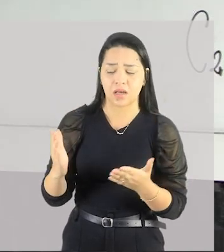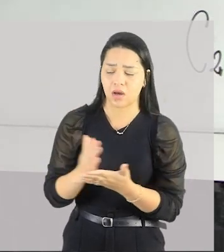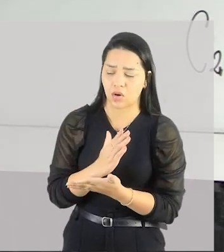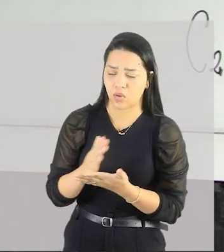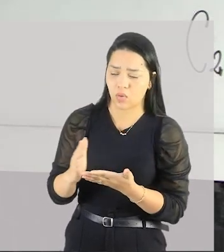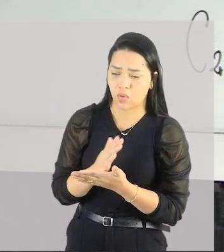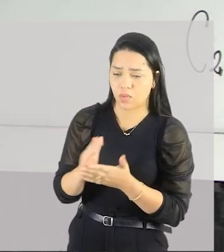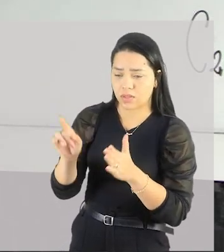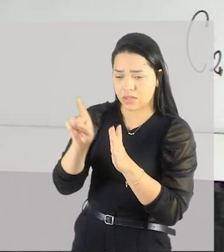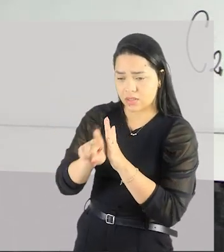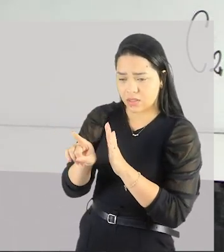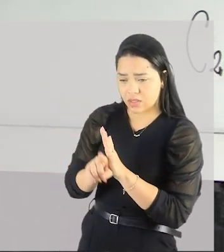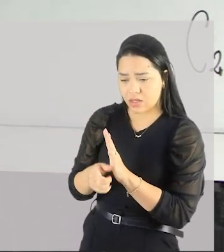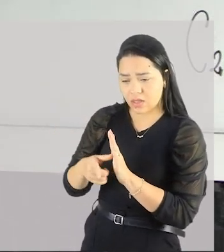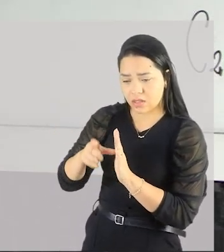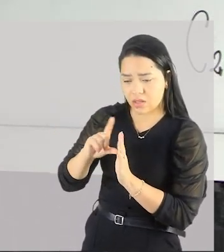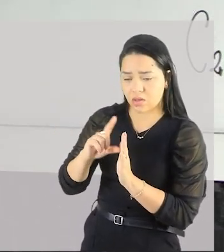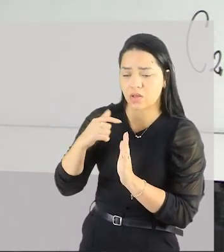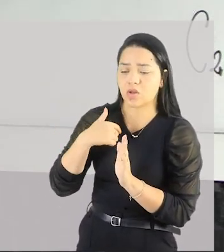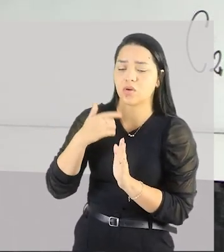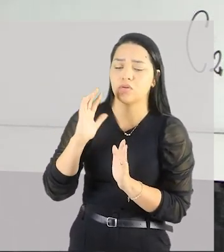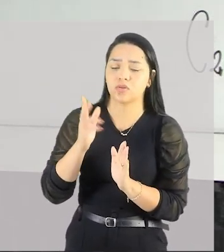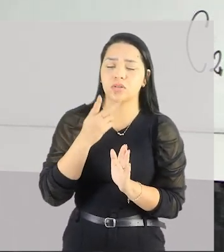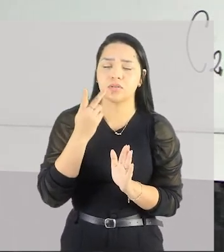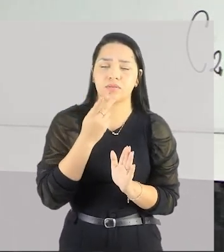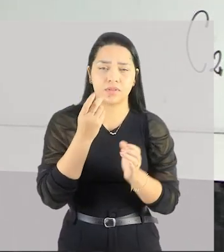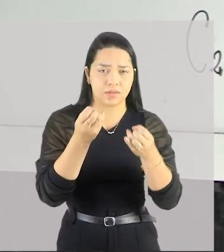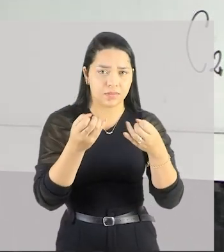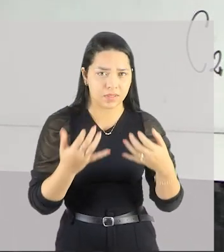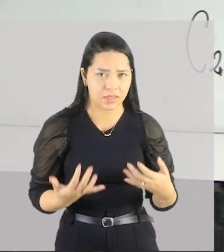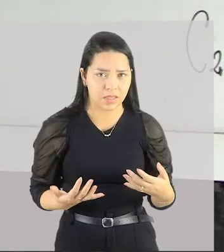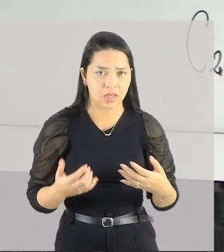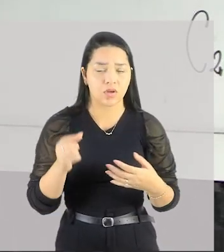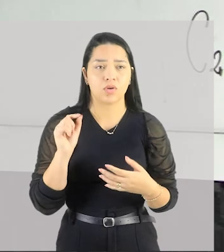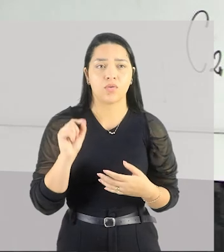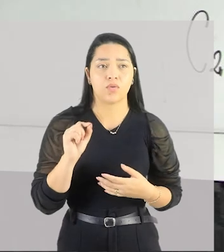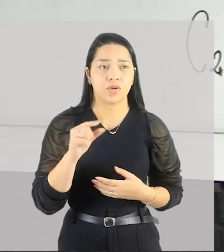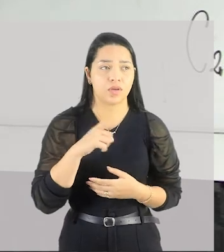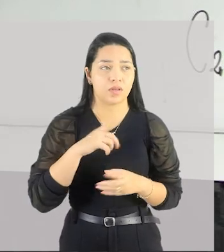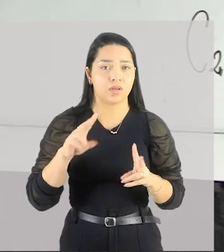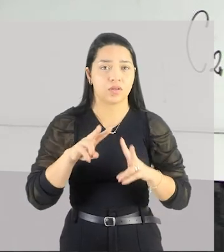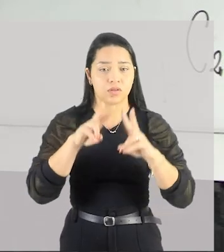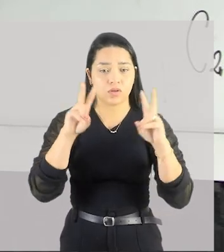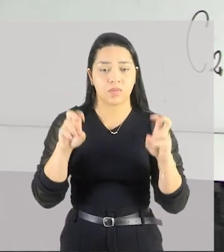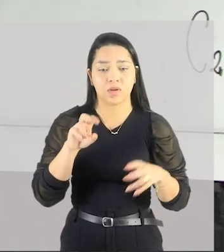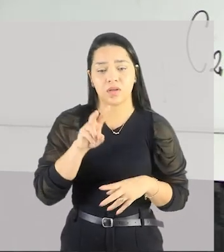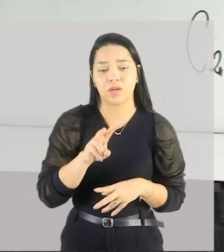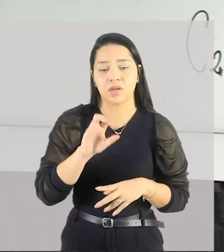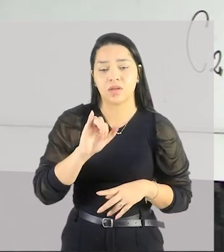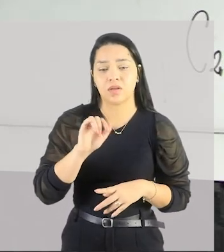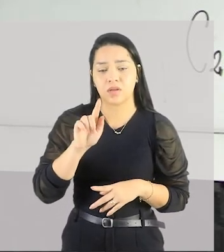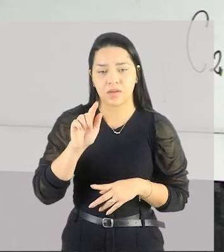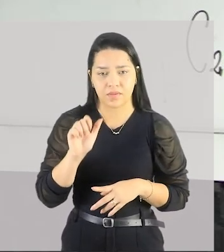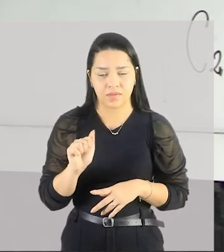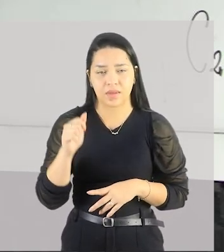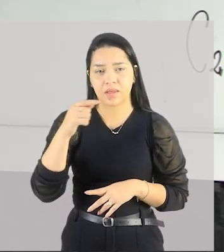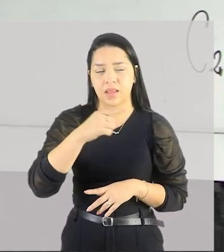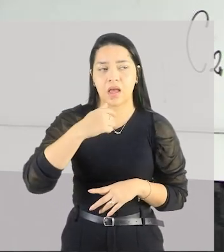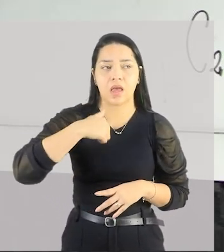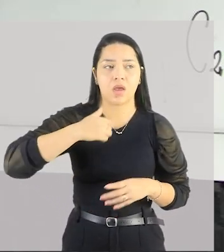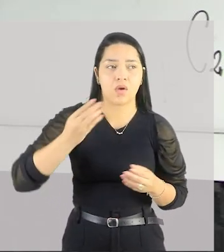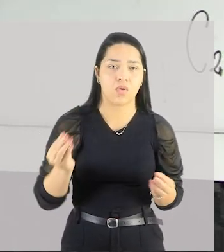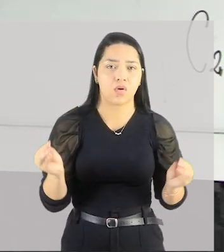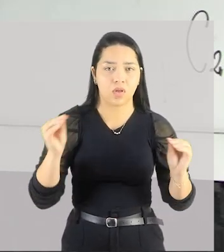distância? A menor distância é o satélite E, tá ok? Informação importantíssima para a resolução aí,